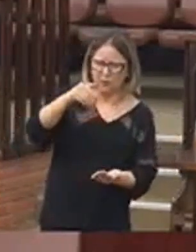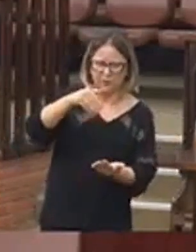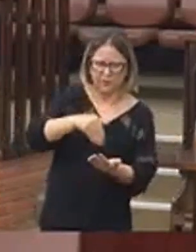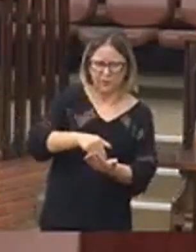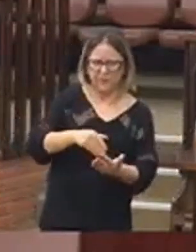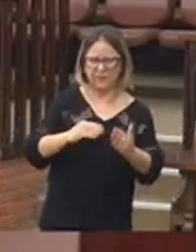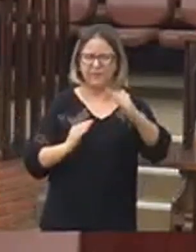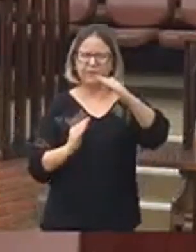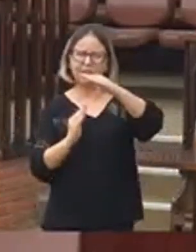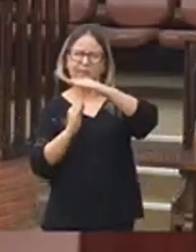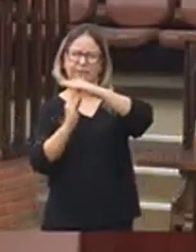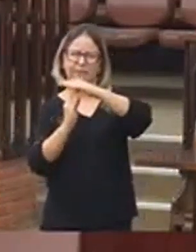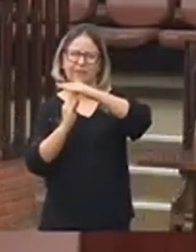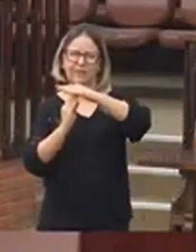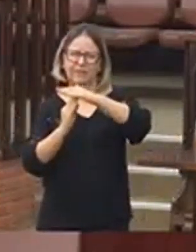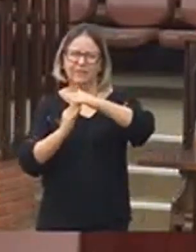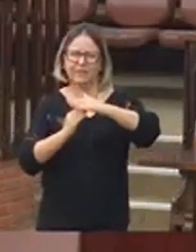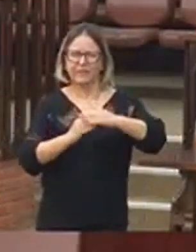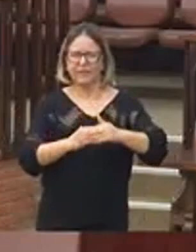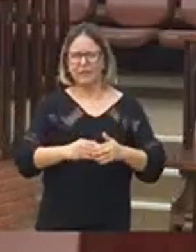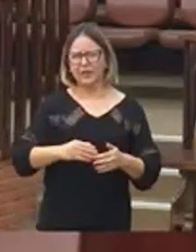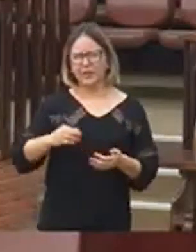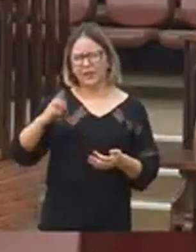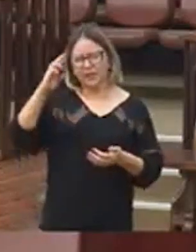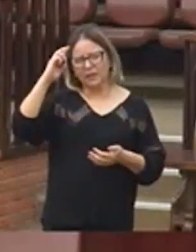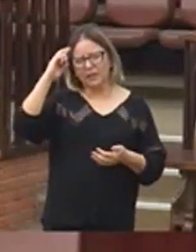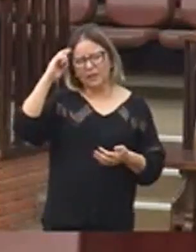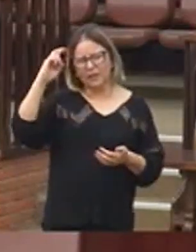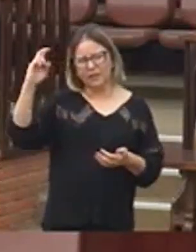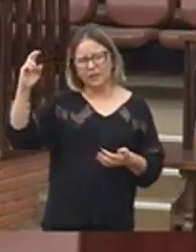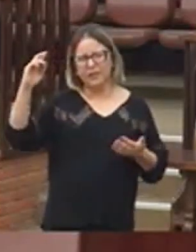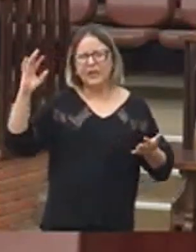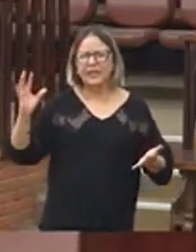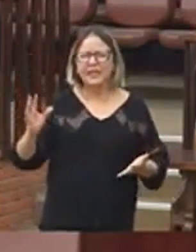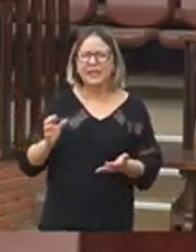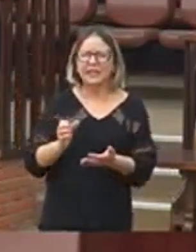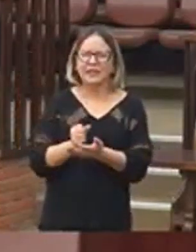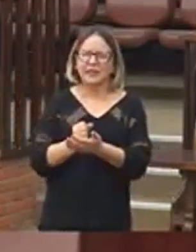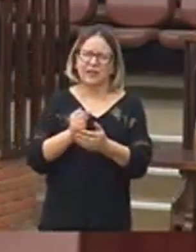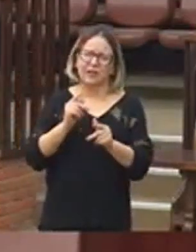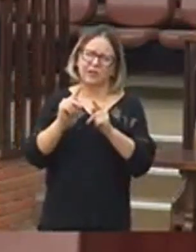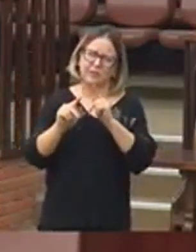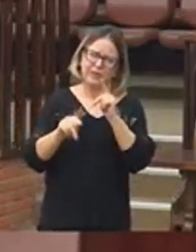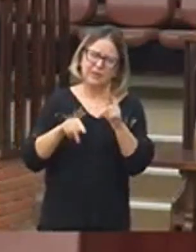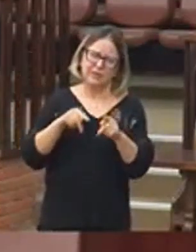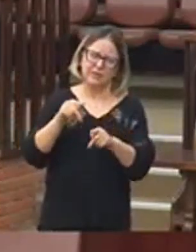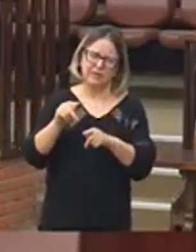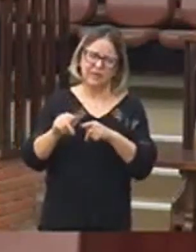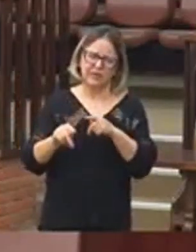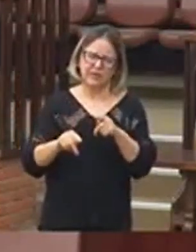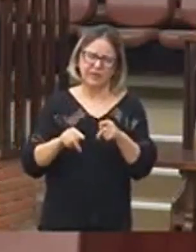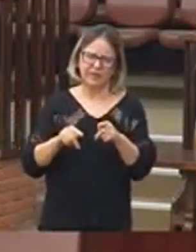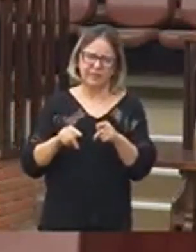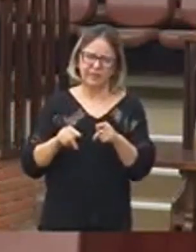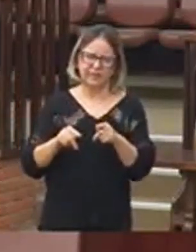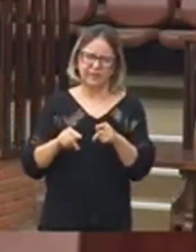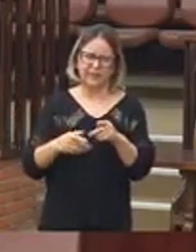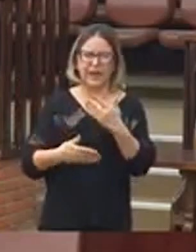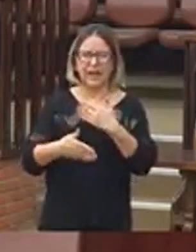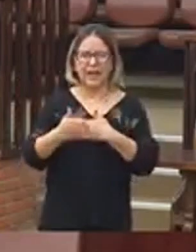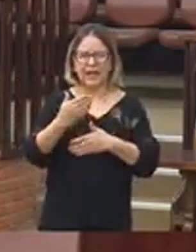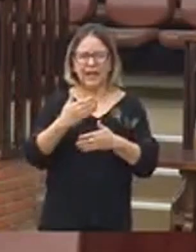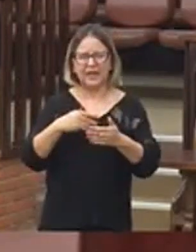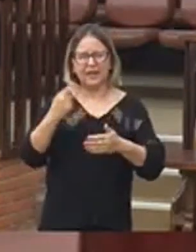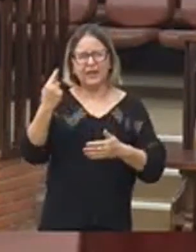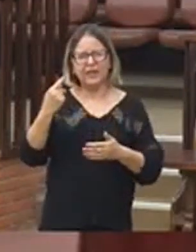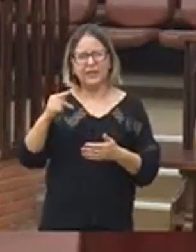afora. O Senhor salve pessoas por meio da Tua palavra e